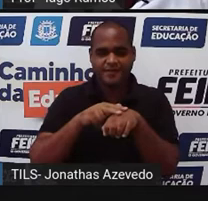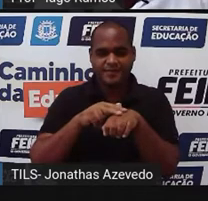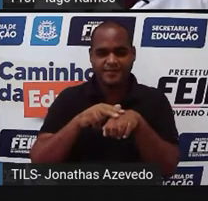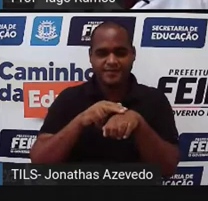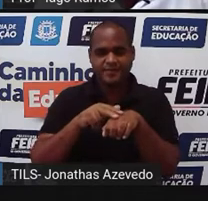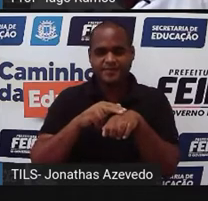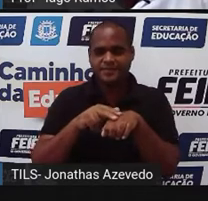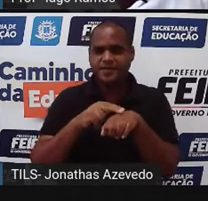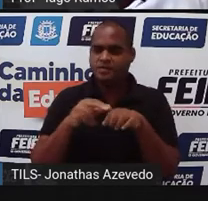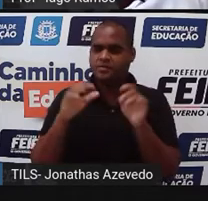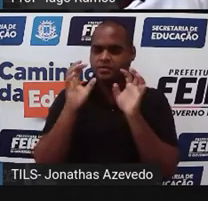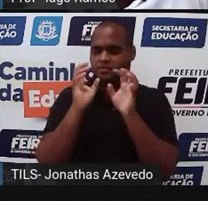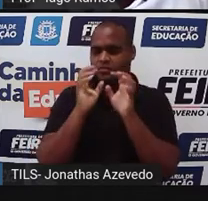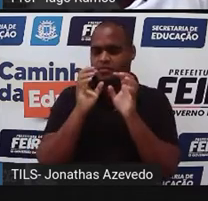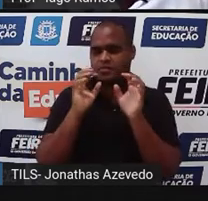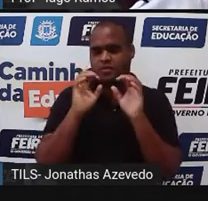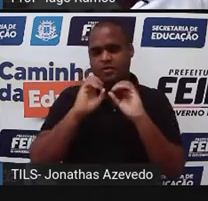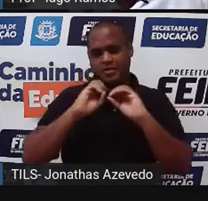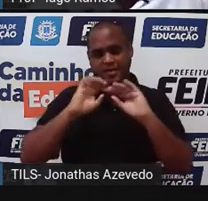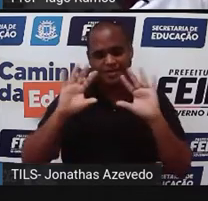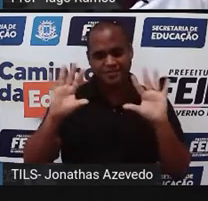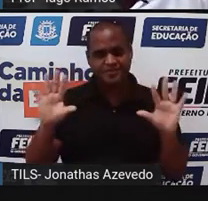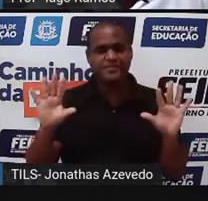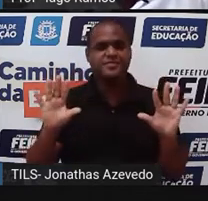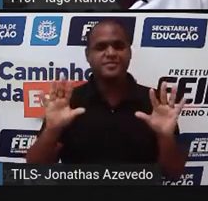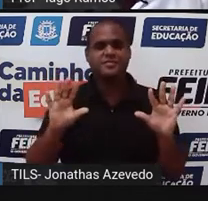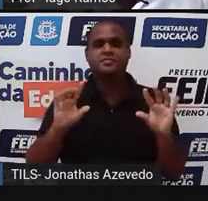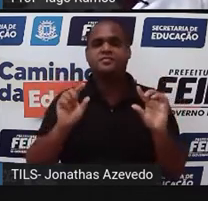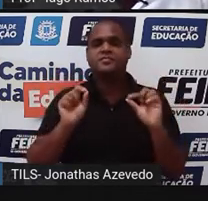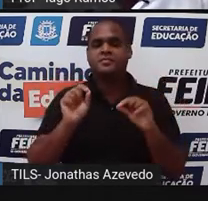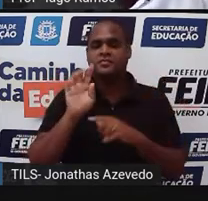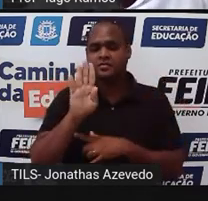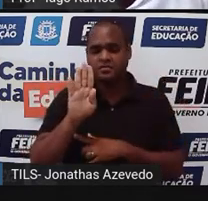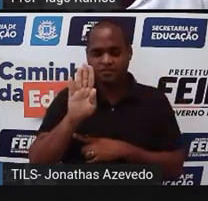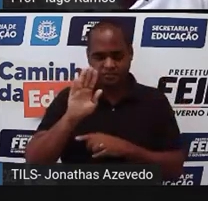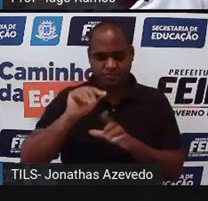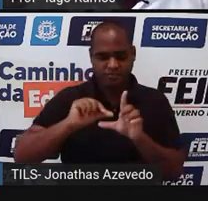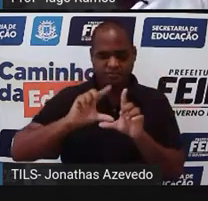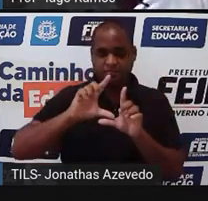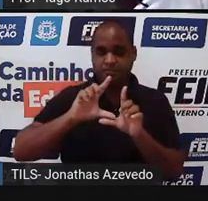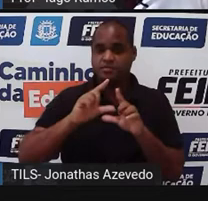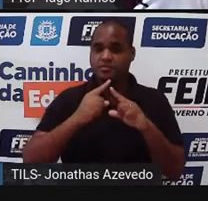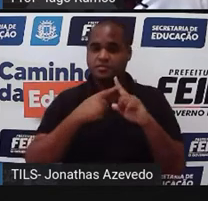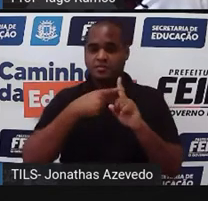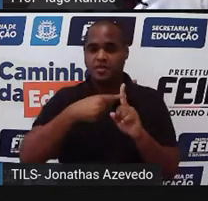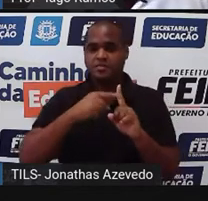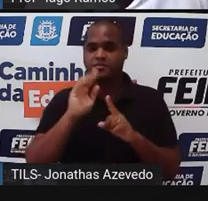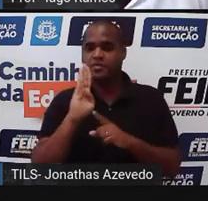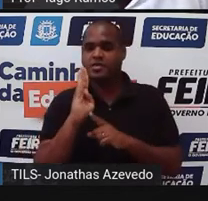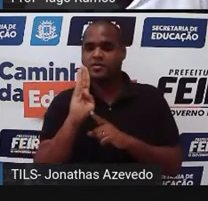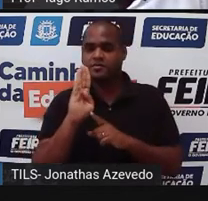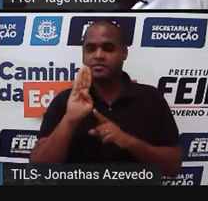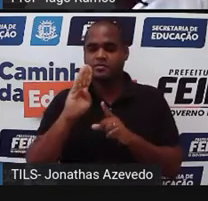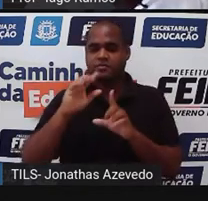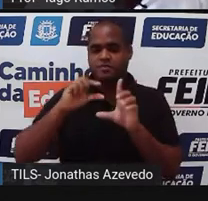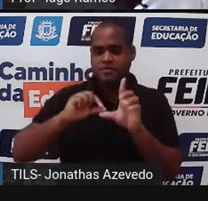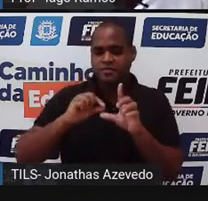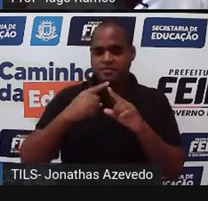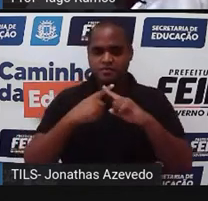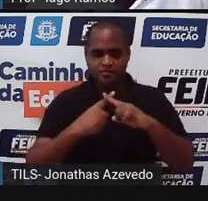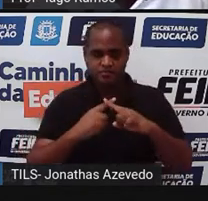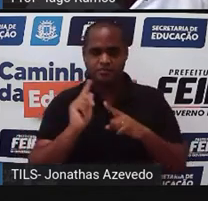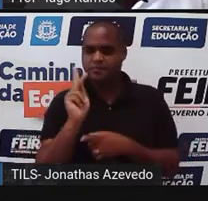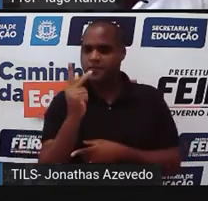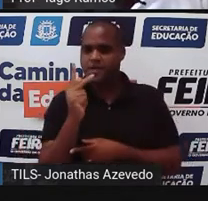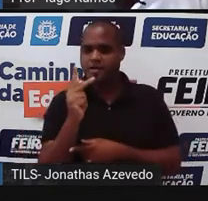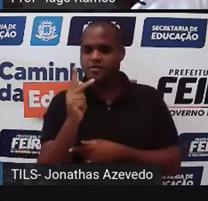tá bom verde mais claro tem ali um b maiúsculo mais um B minúsculo vezes